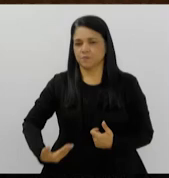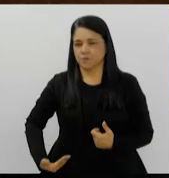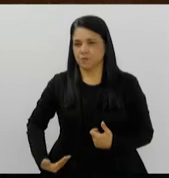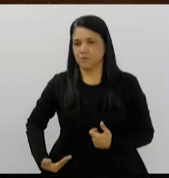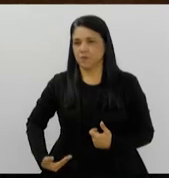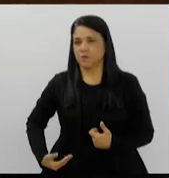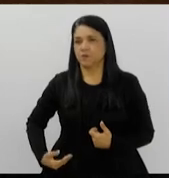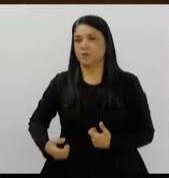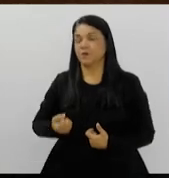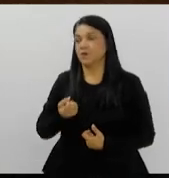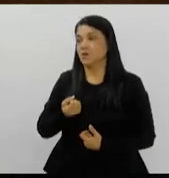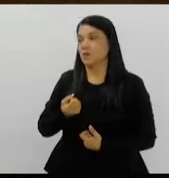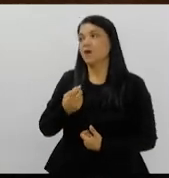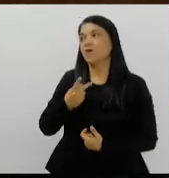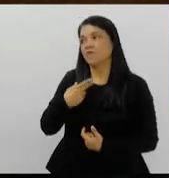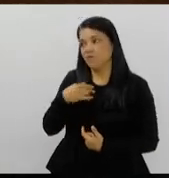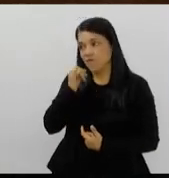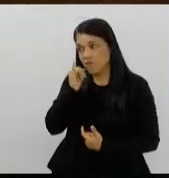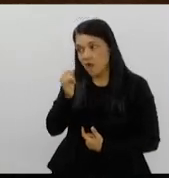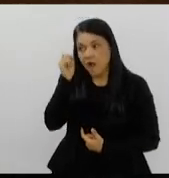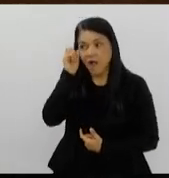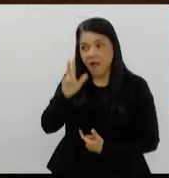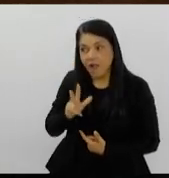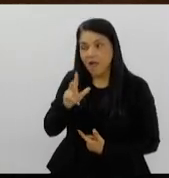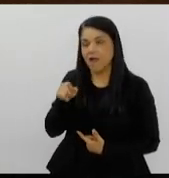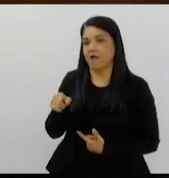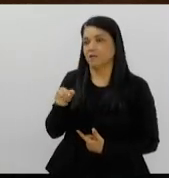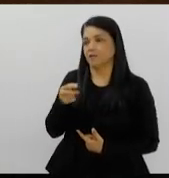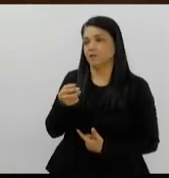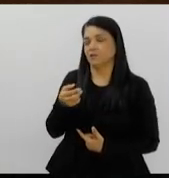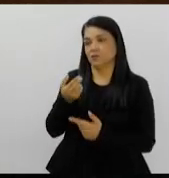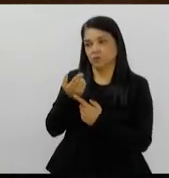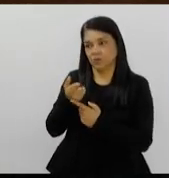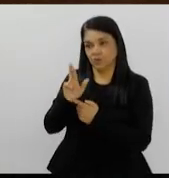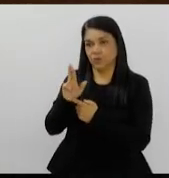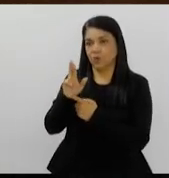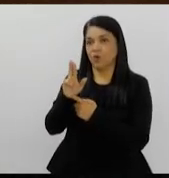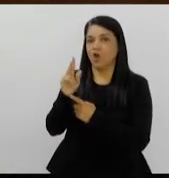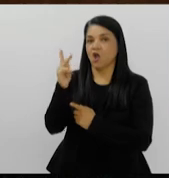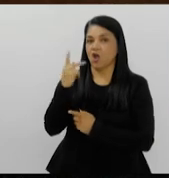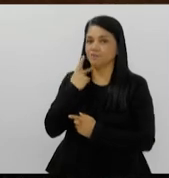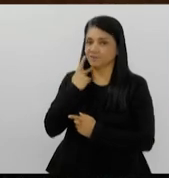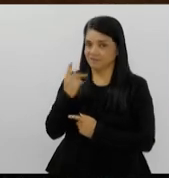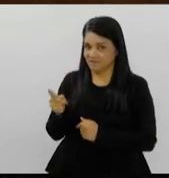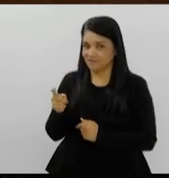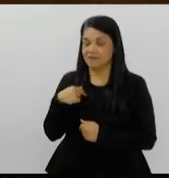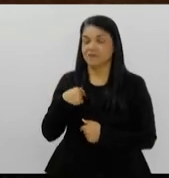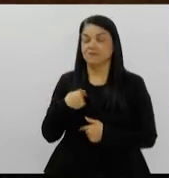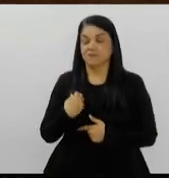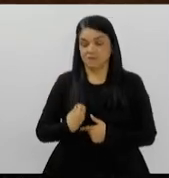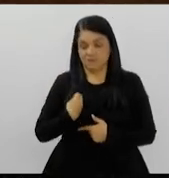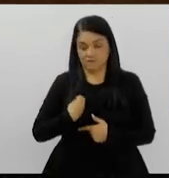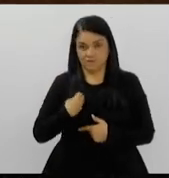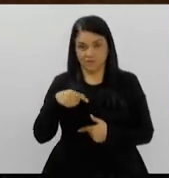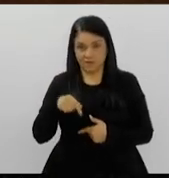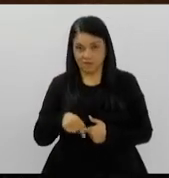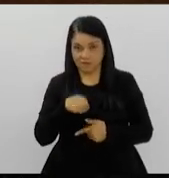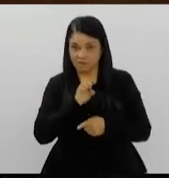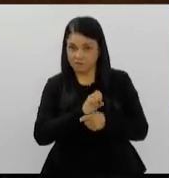doutor Robson. Eu venho alertando que o que nós estamos vivendo no Rio de